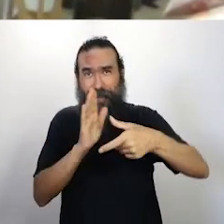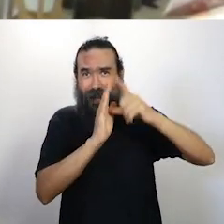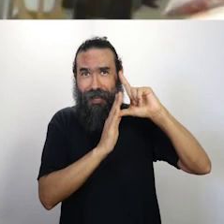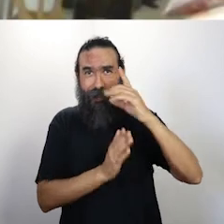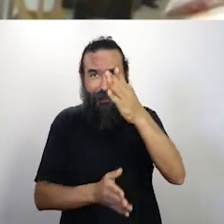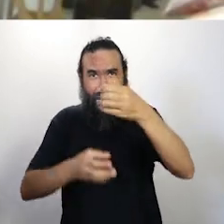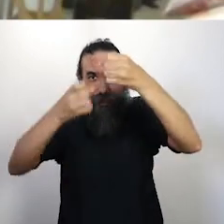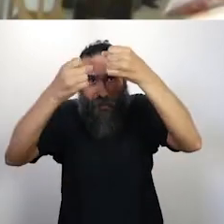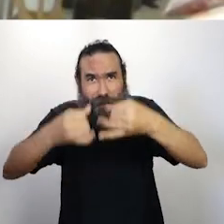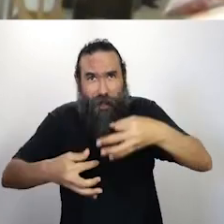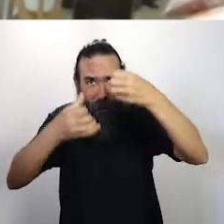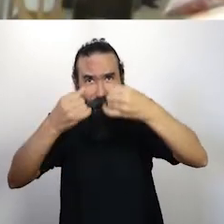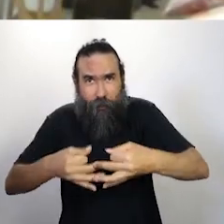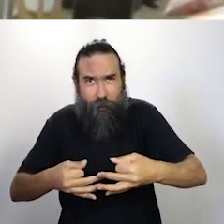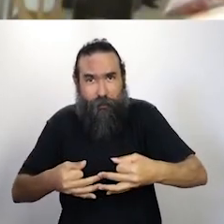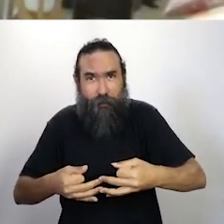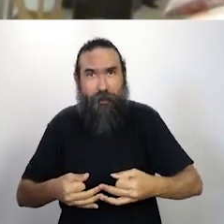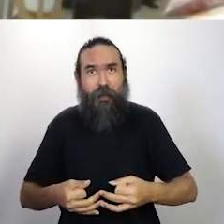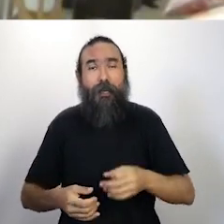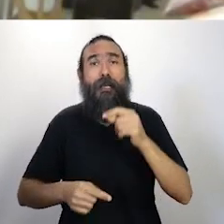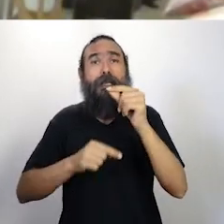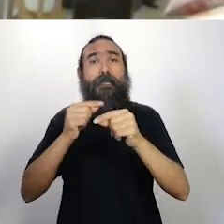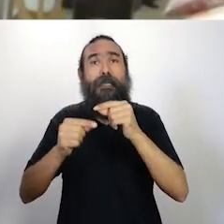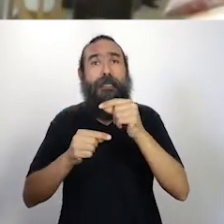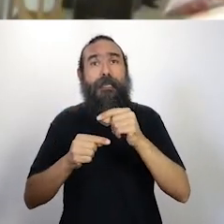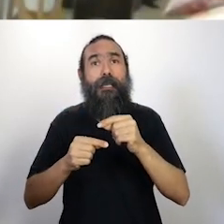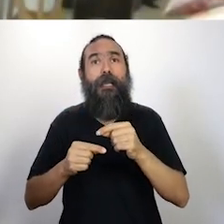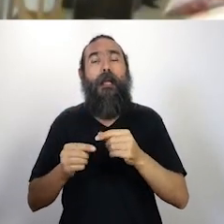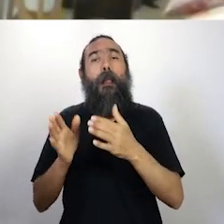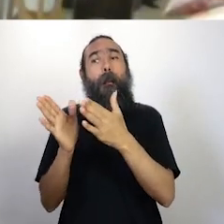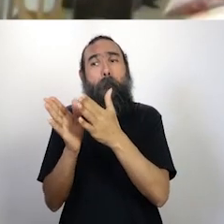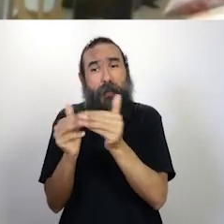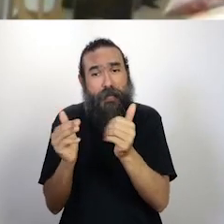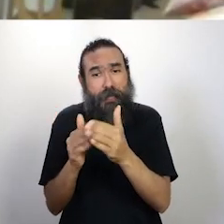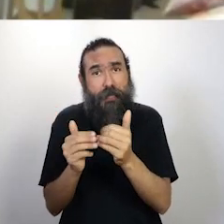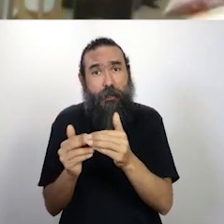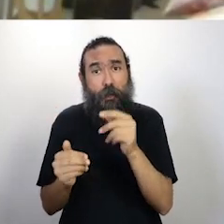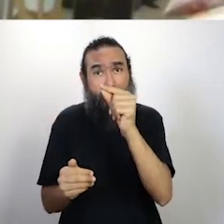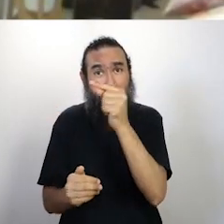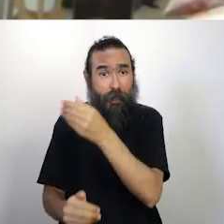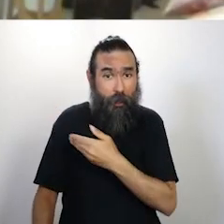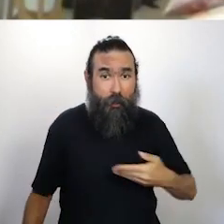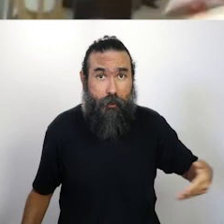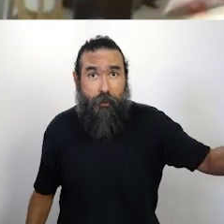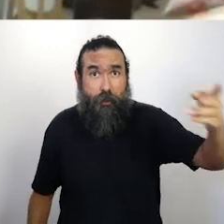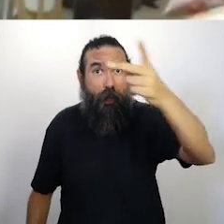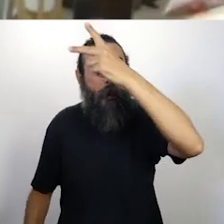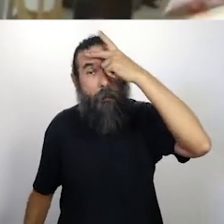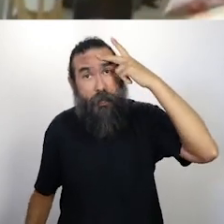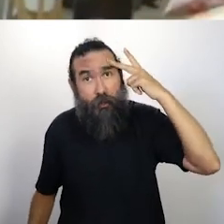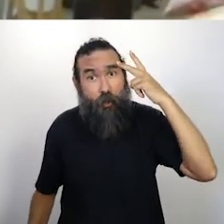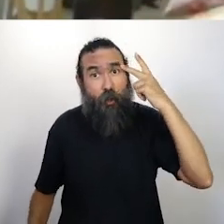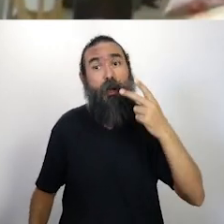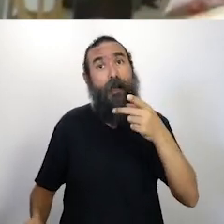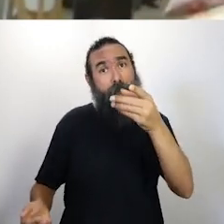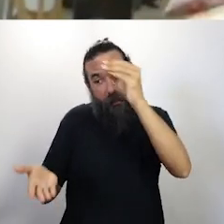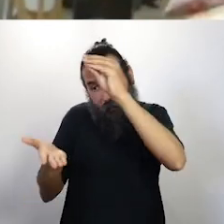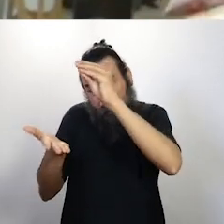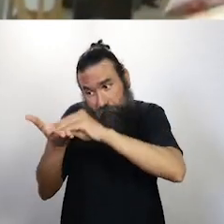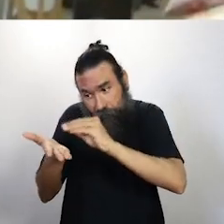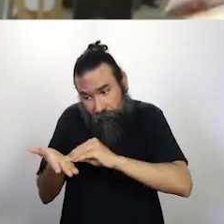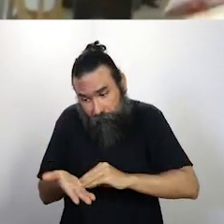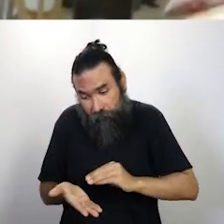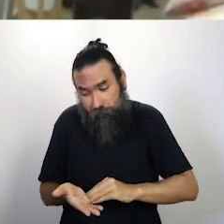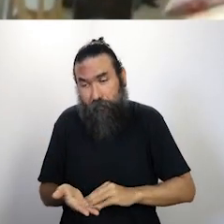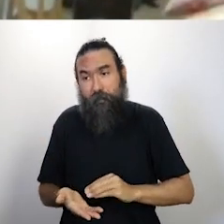fez apesar de ser pouco tempo pedindo para que a gente se inscreva no e-mail que ele sugeriu que é o do chefe de